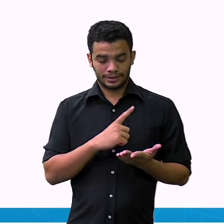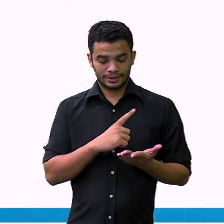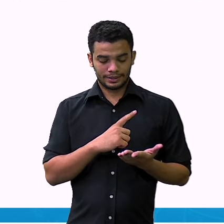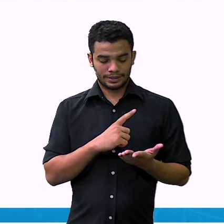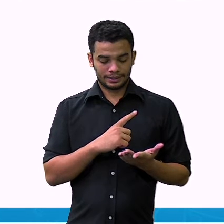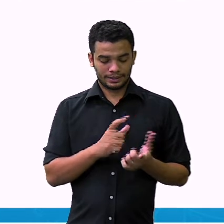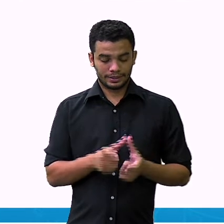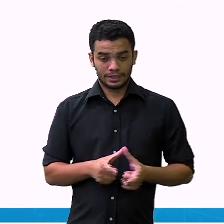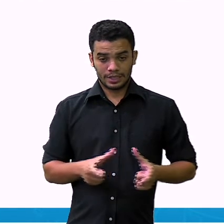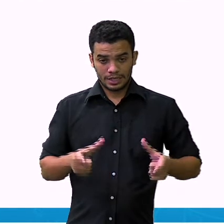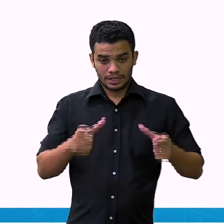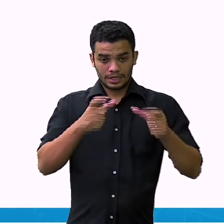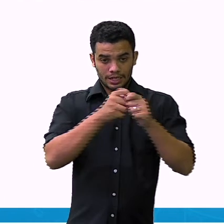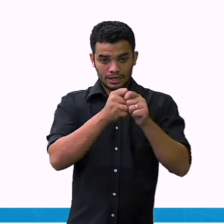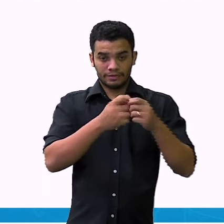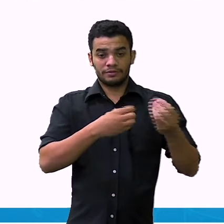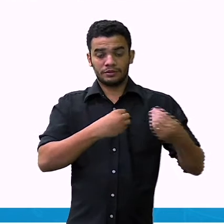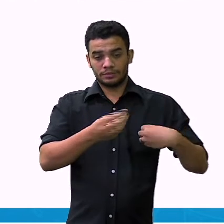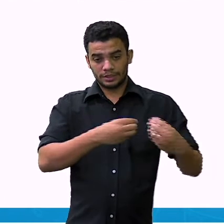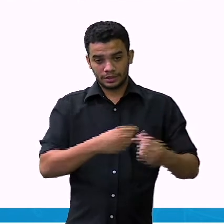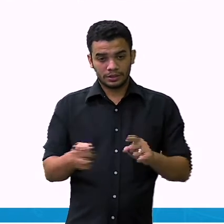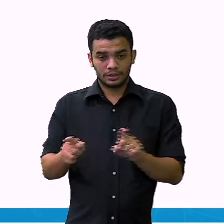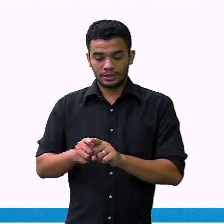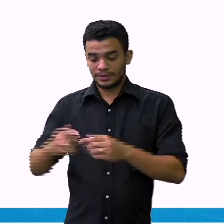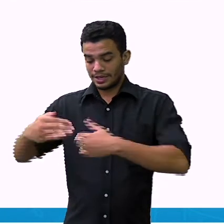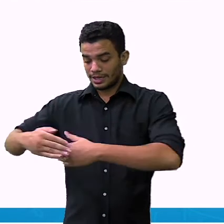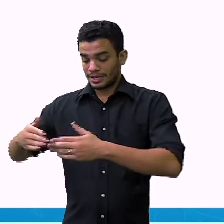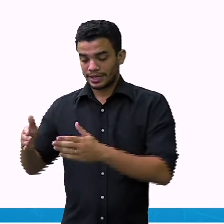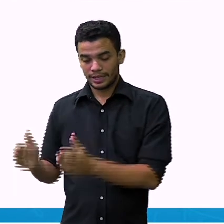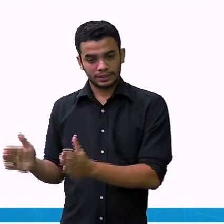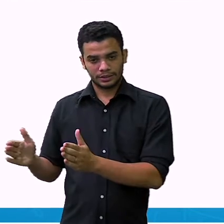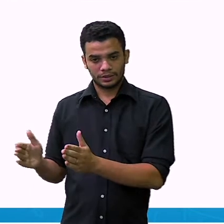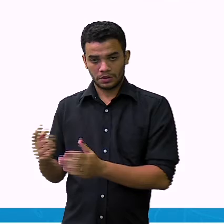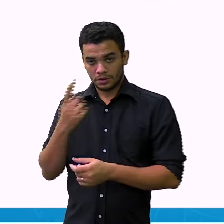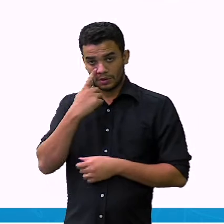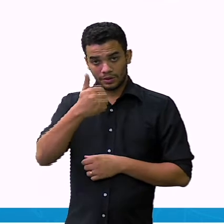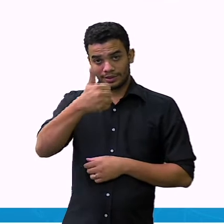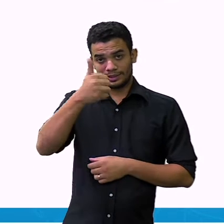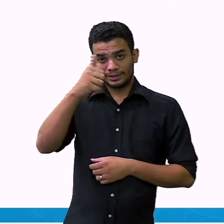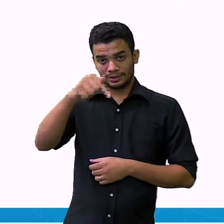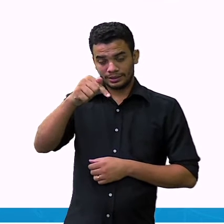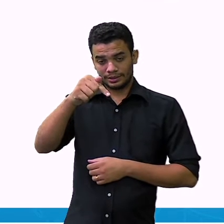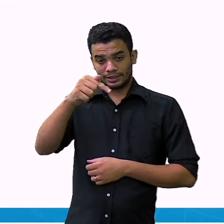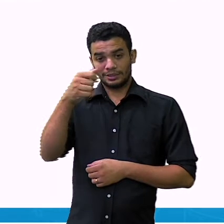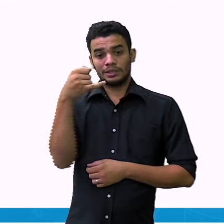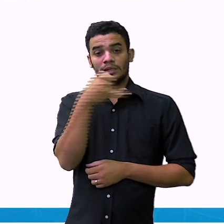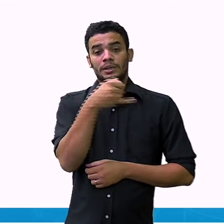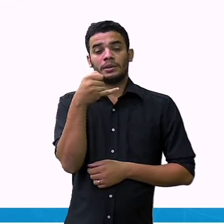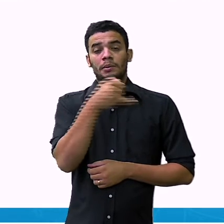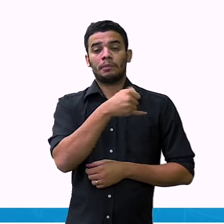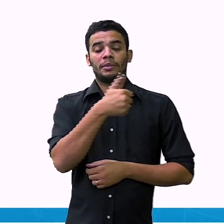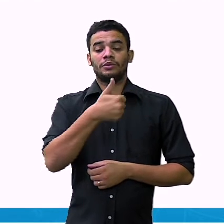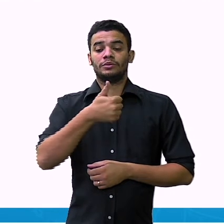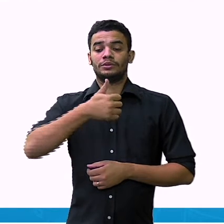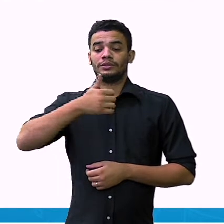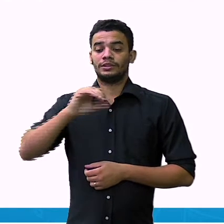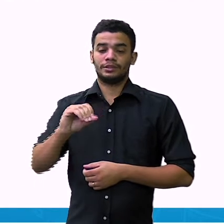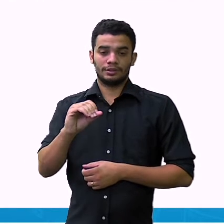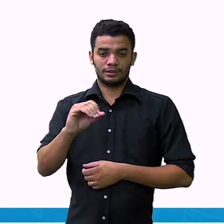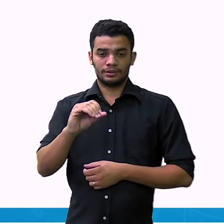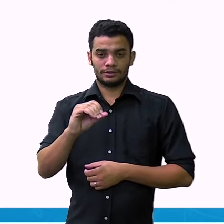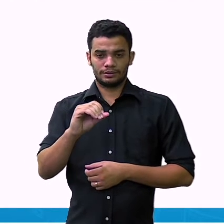a caixa? Nós vamos fazer aqui, então, 17, que é o número maior, que são as garrafas,